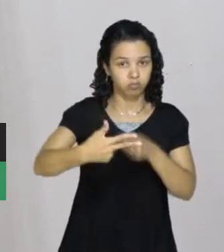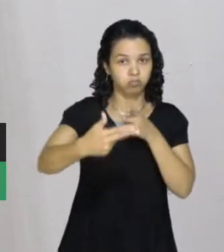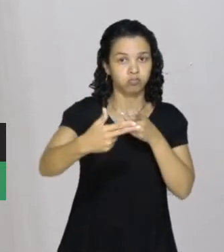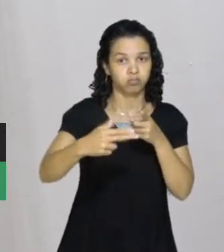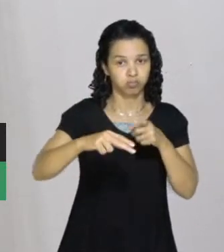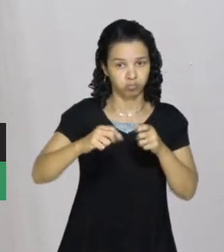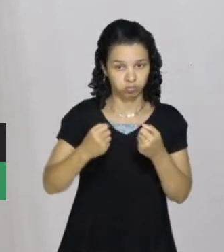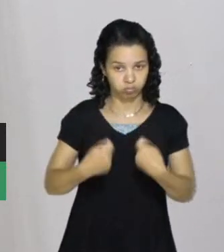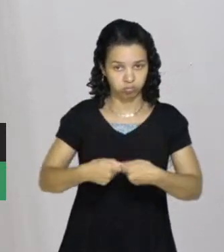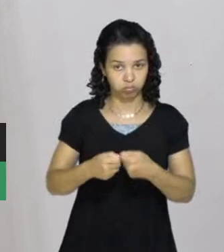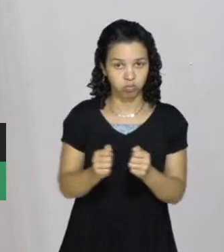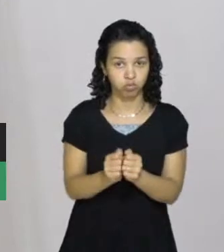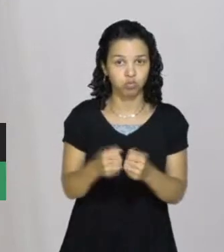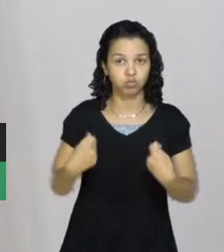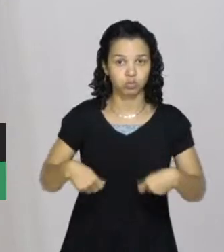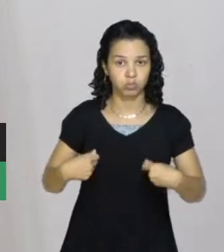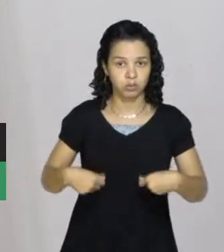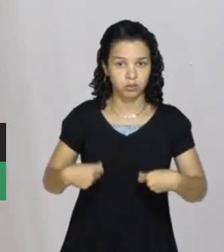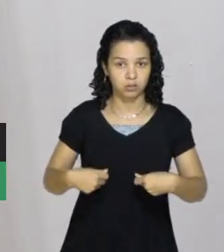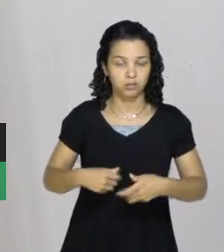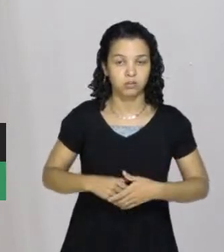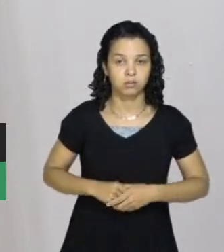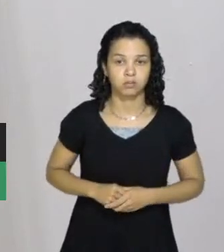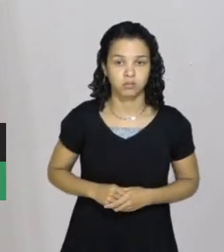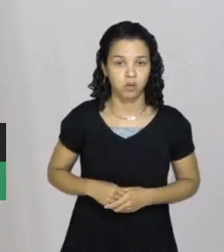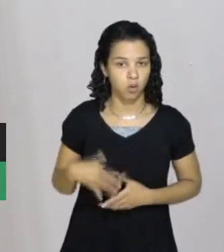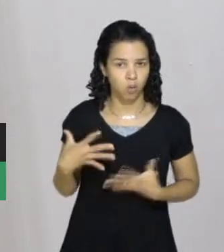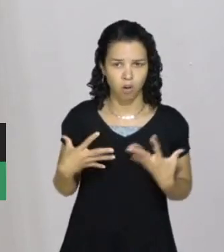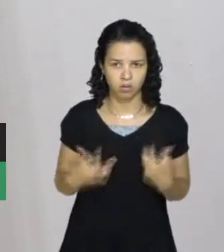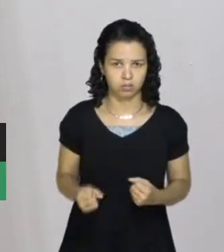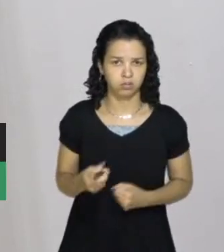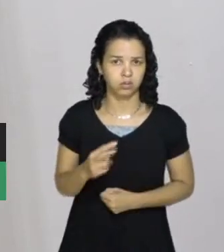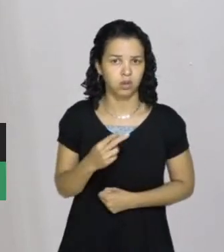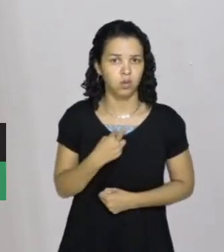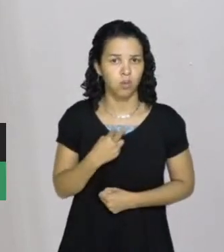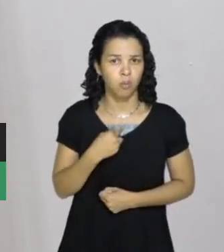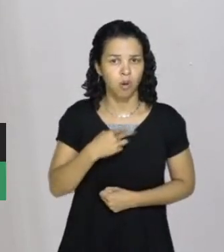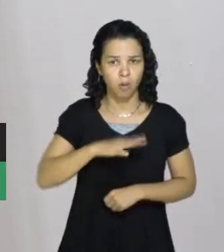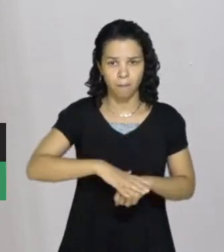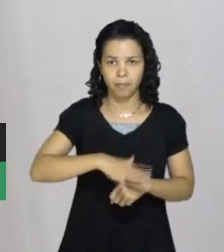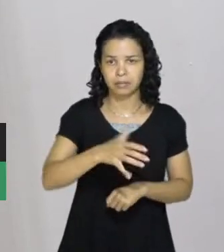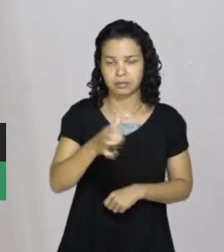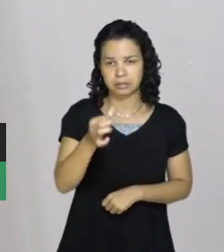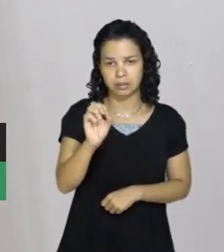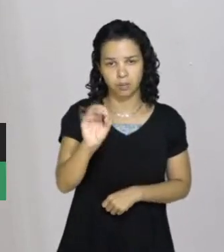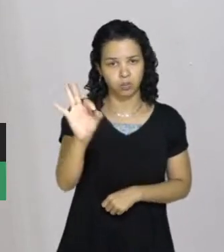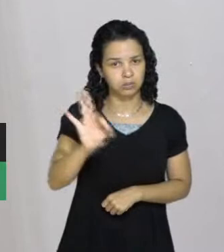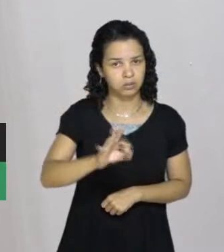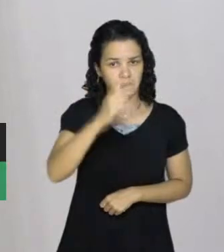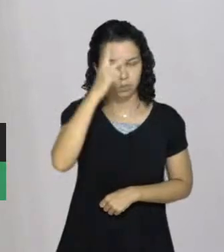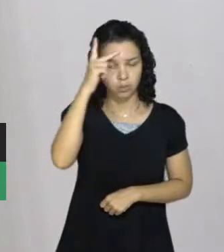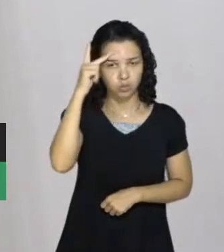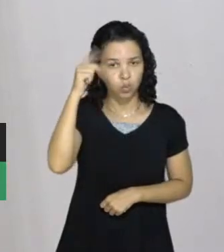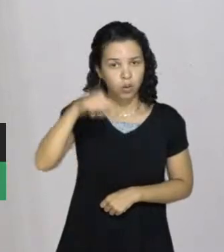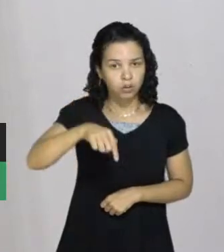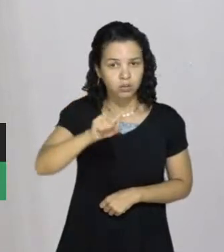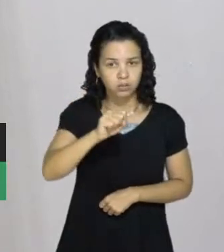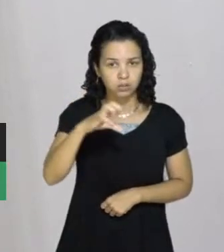Não podemos aceitar que mais de 70% dos catarinenses não tenham esgoto tratado.